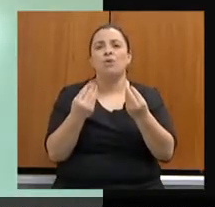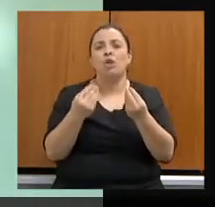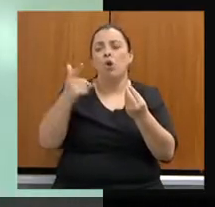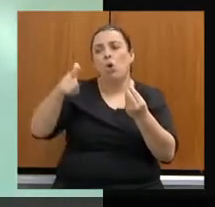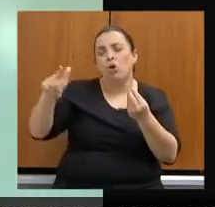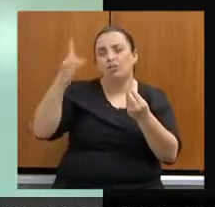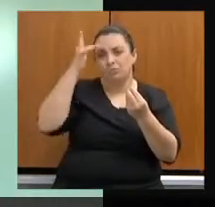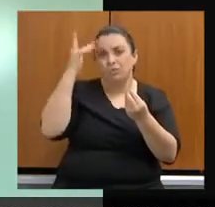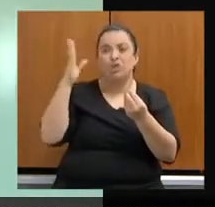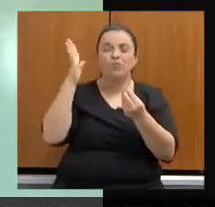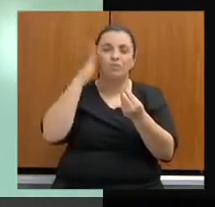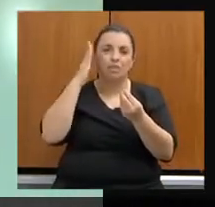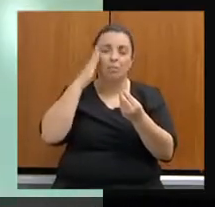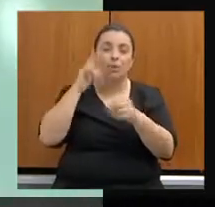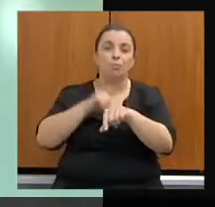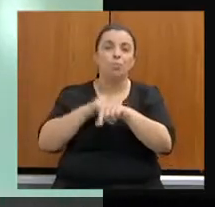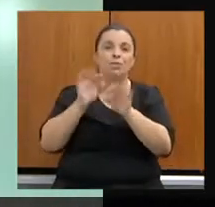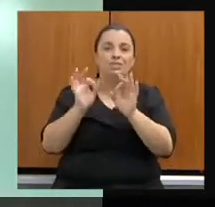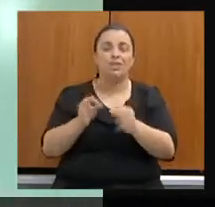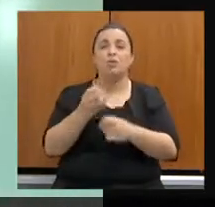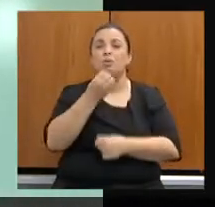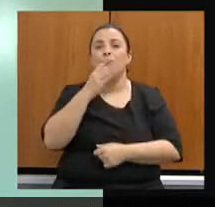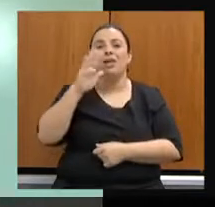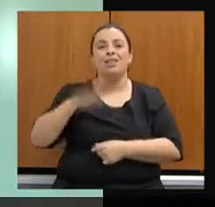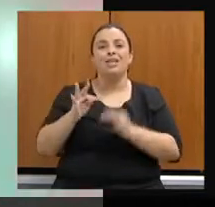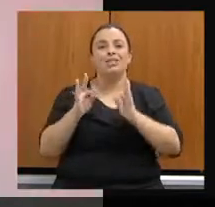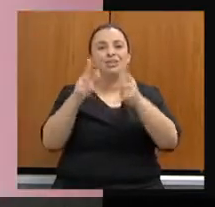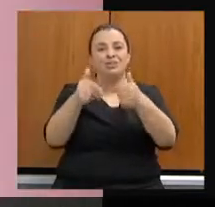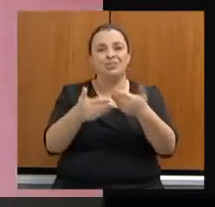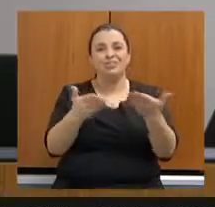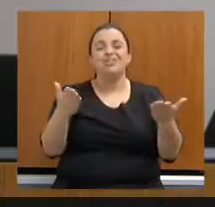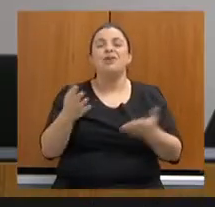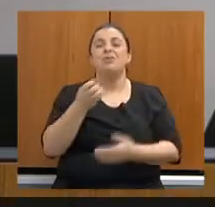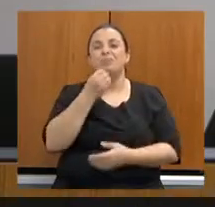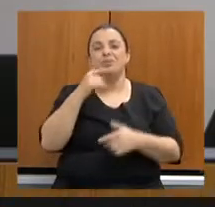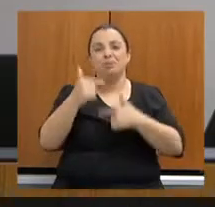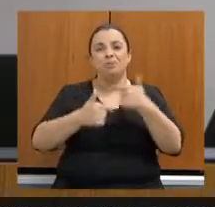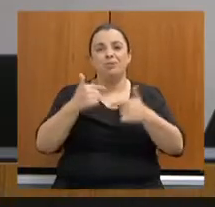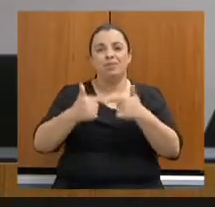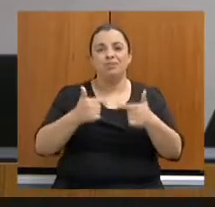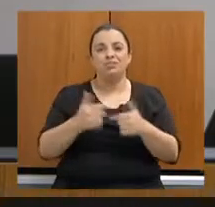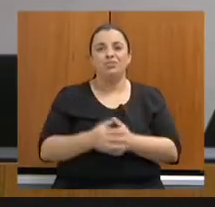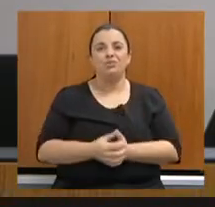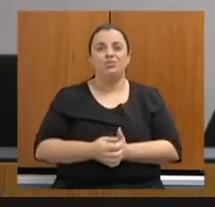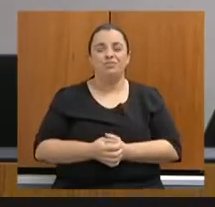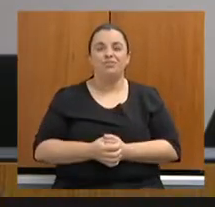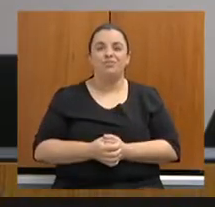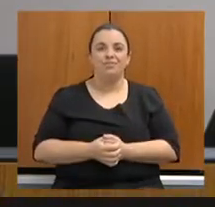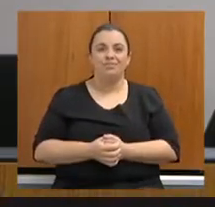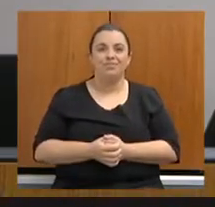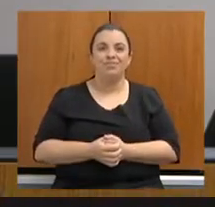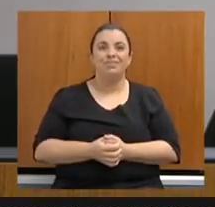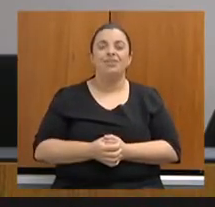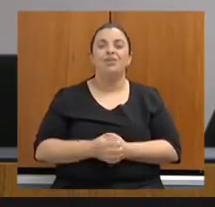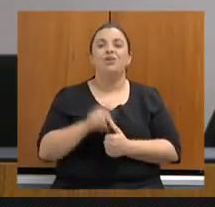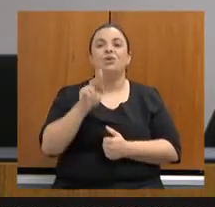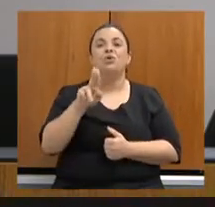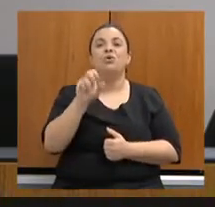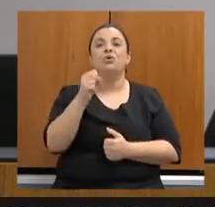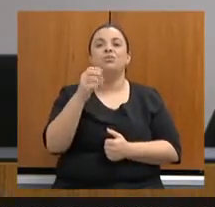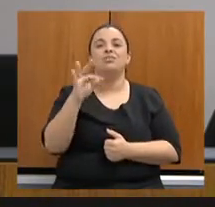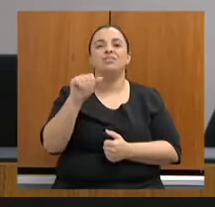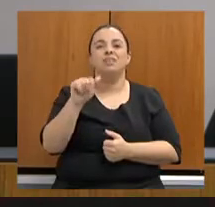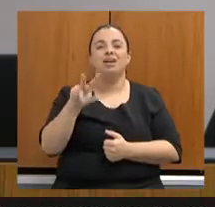tu postou uma boa tarde no trabalho é e obrigado Gustavo Santana com a